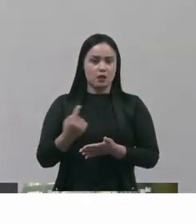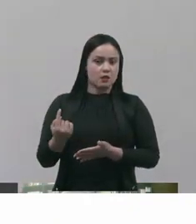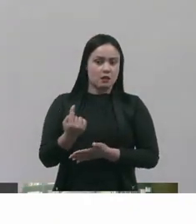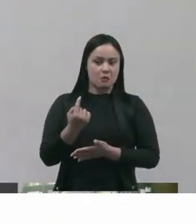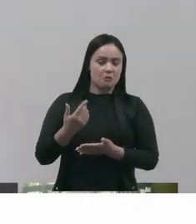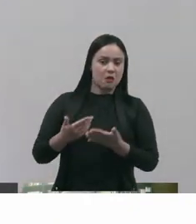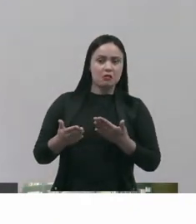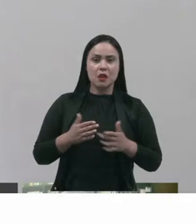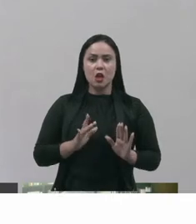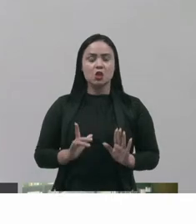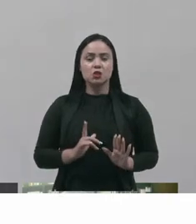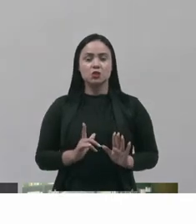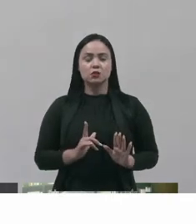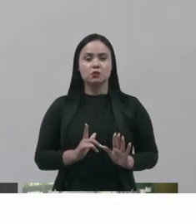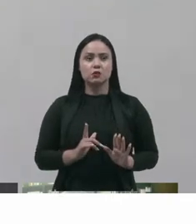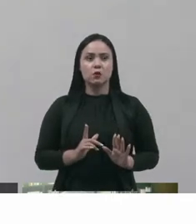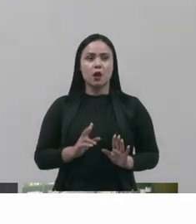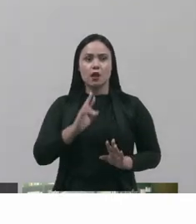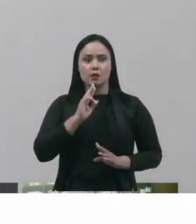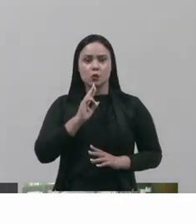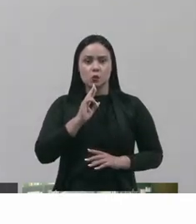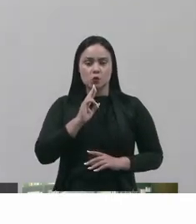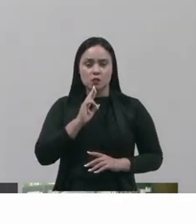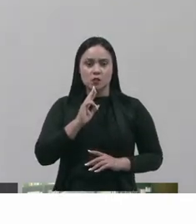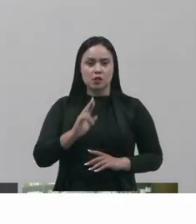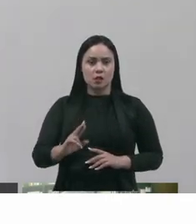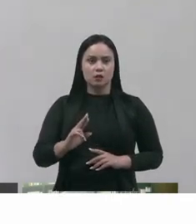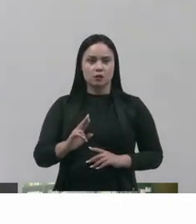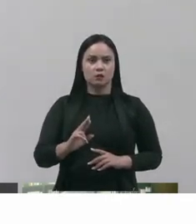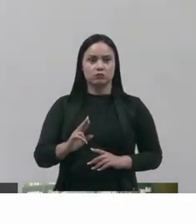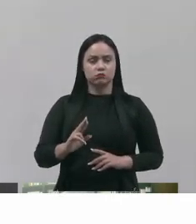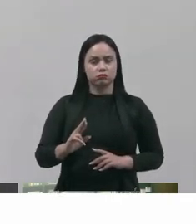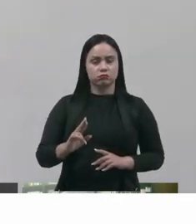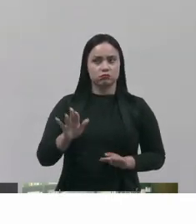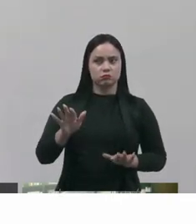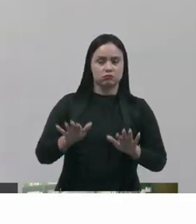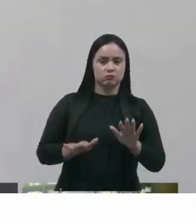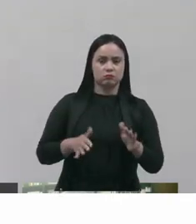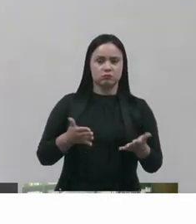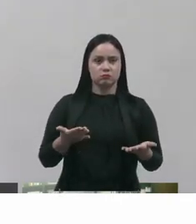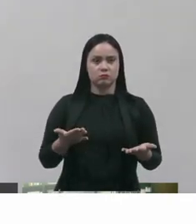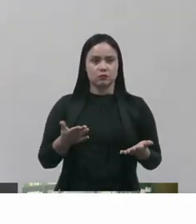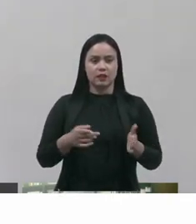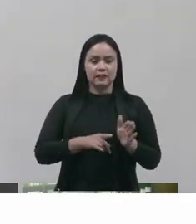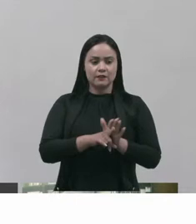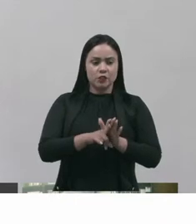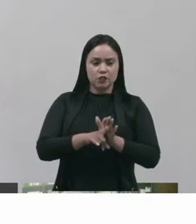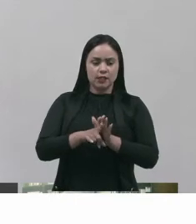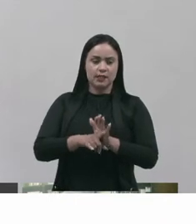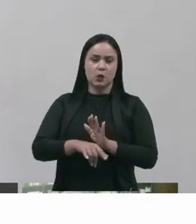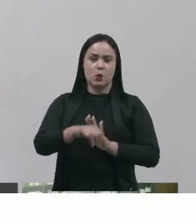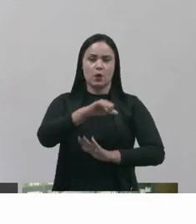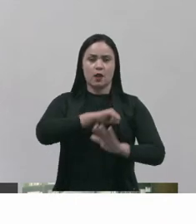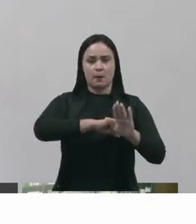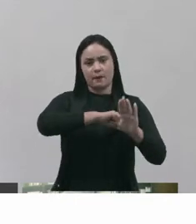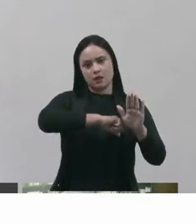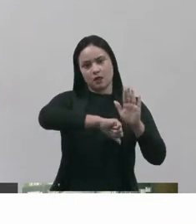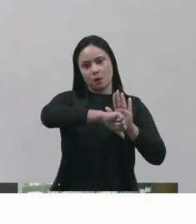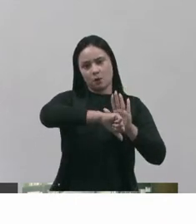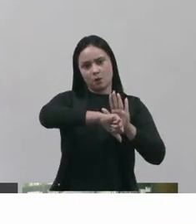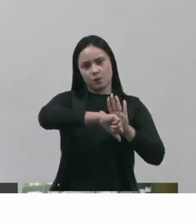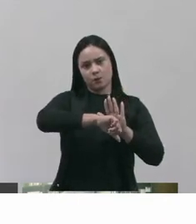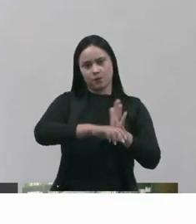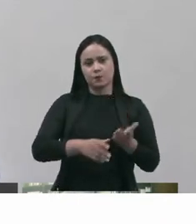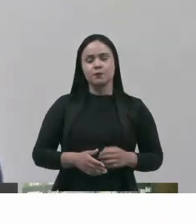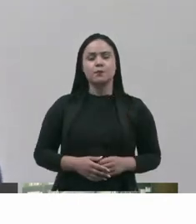independentemente do resultado de eventual investigação criminal.